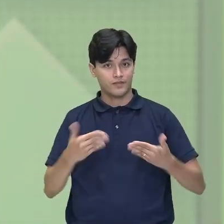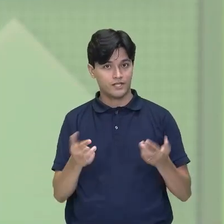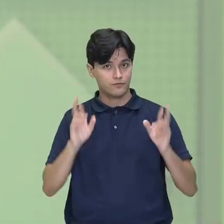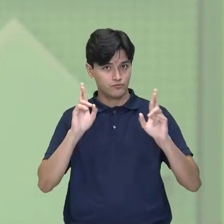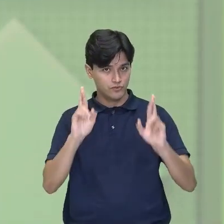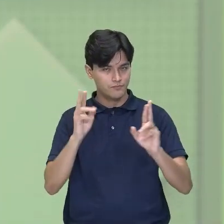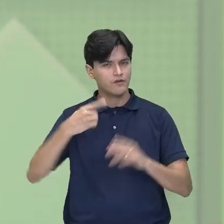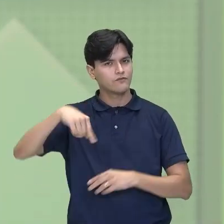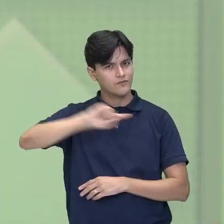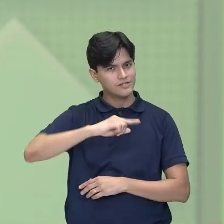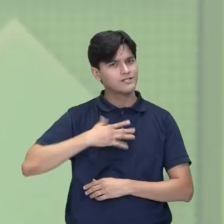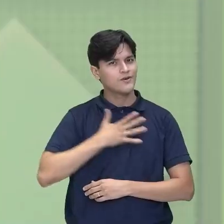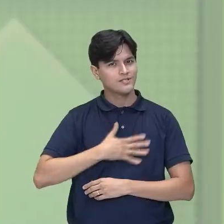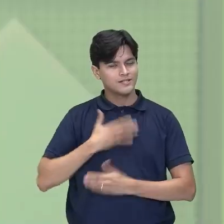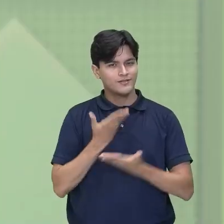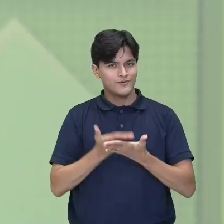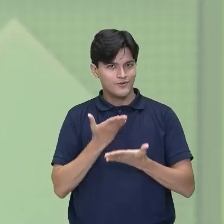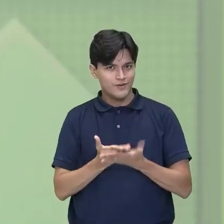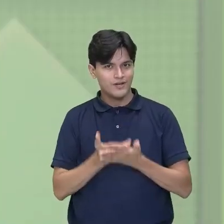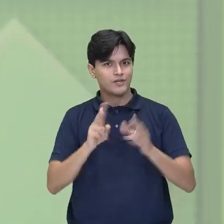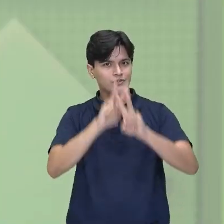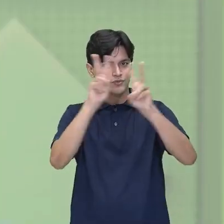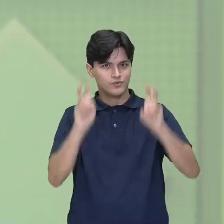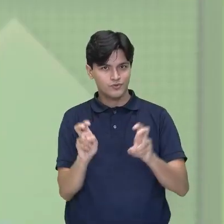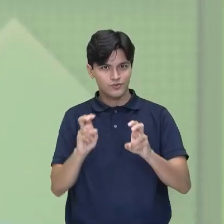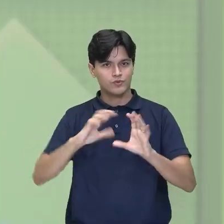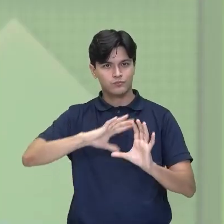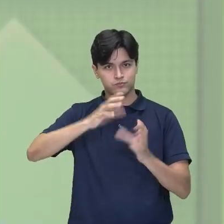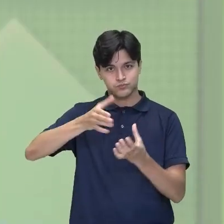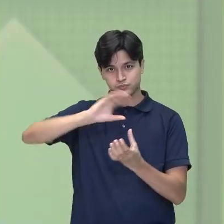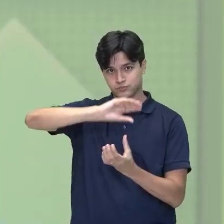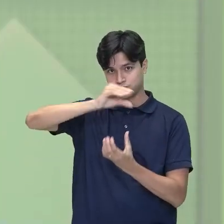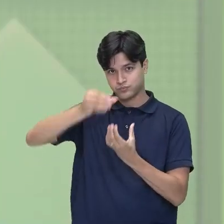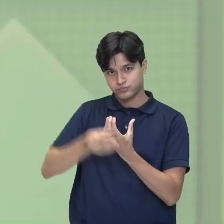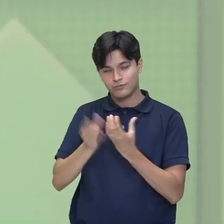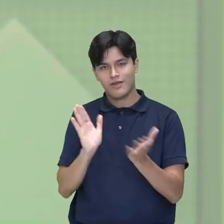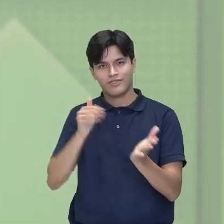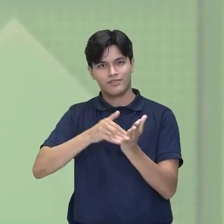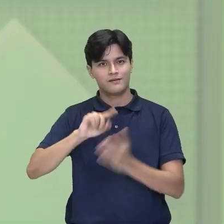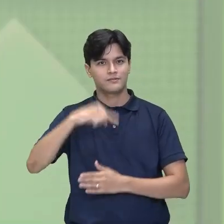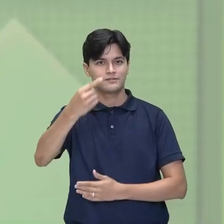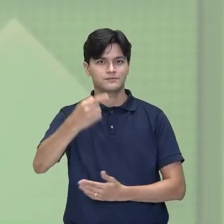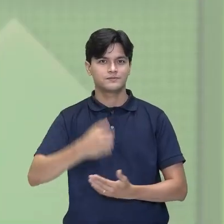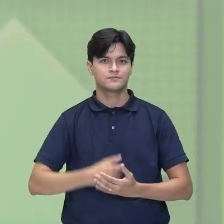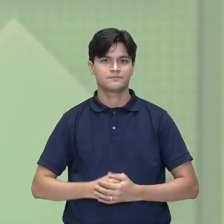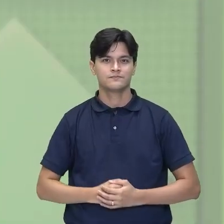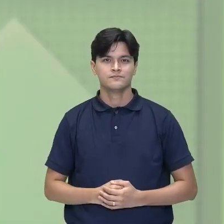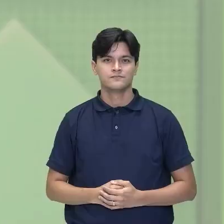tenha gostado da nossa aula sobre a camada de ozônio e até a próxima.